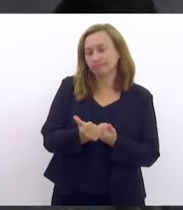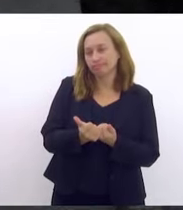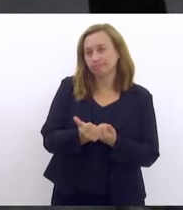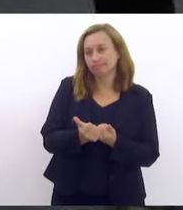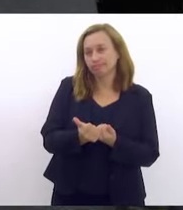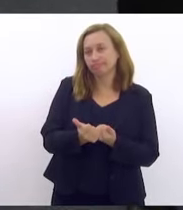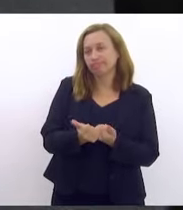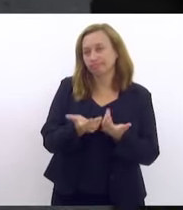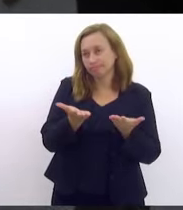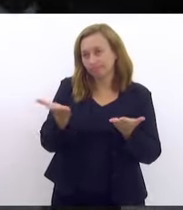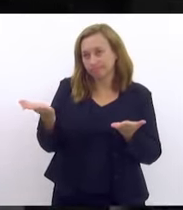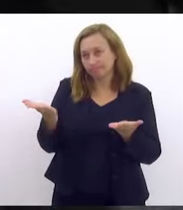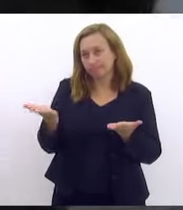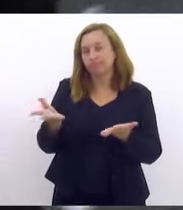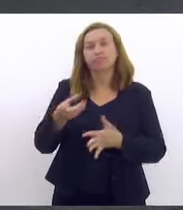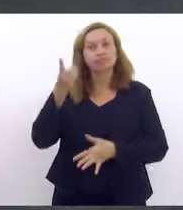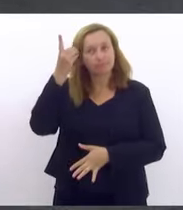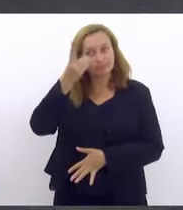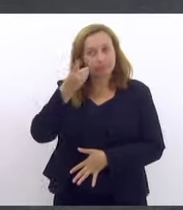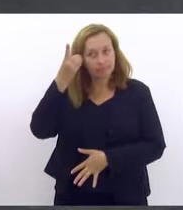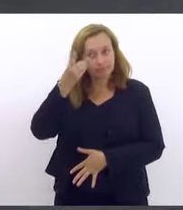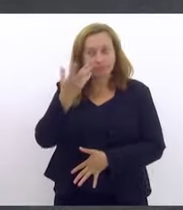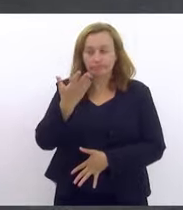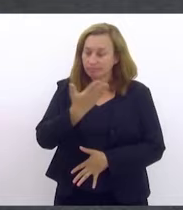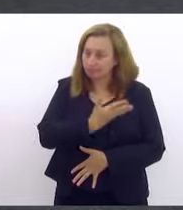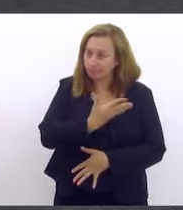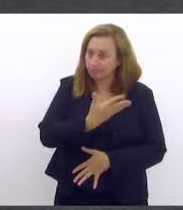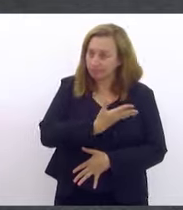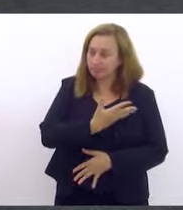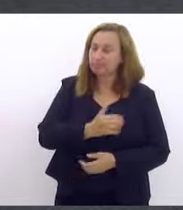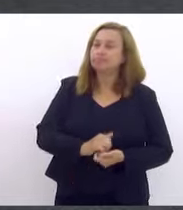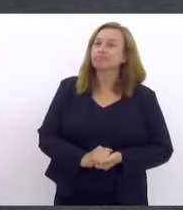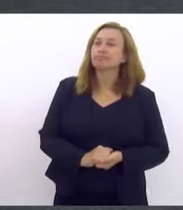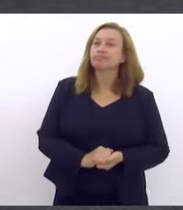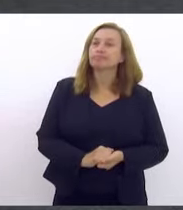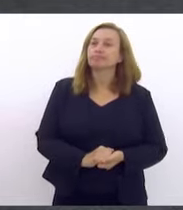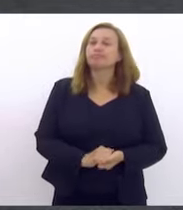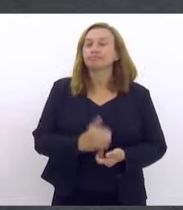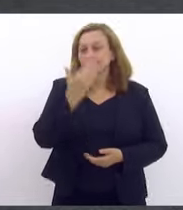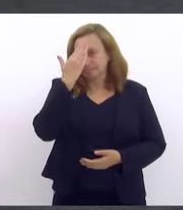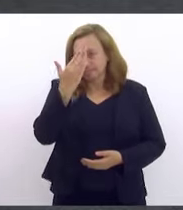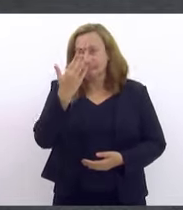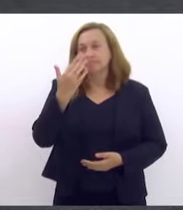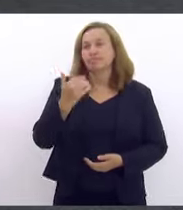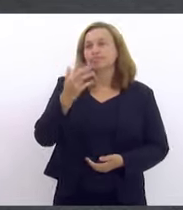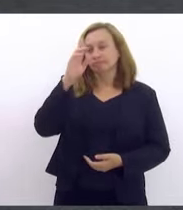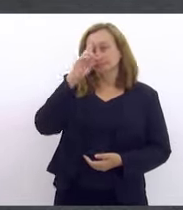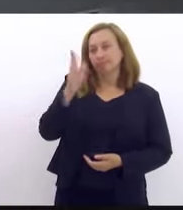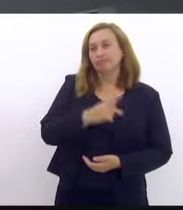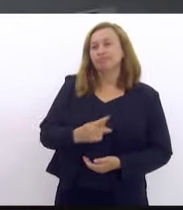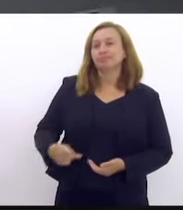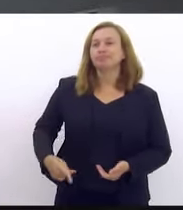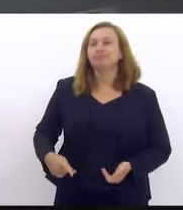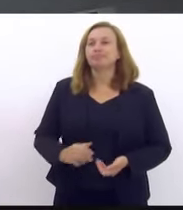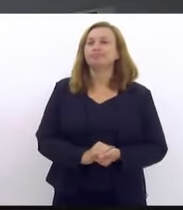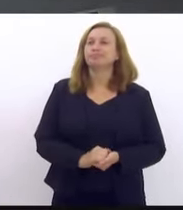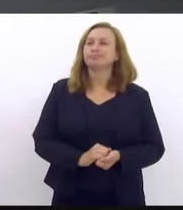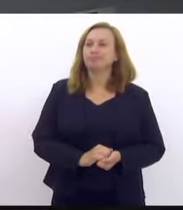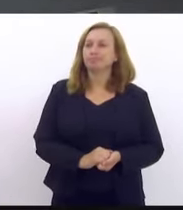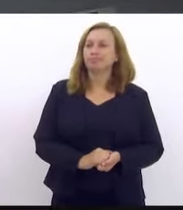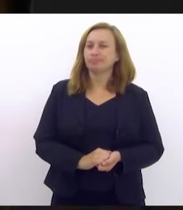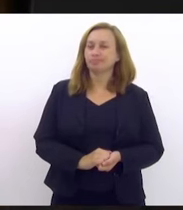nobre aprovação dos demais colegas aqui dessa casa, qual eu agradeço muito. Obrigada, presidente.